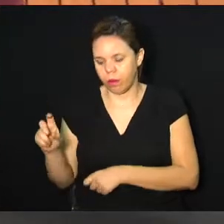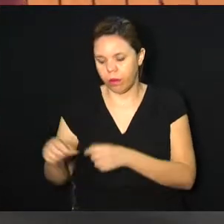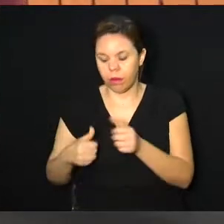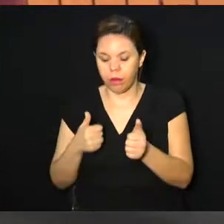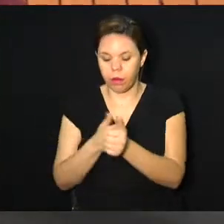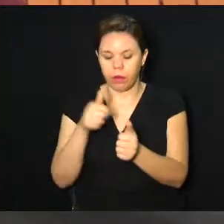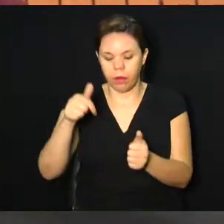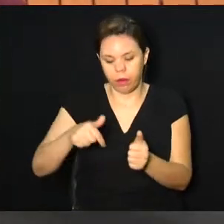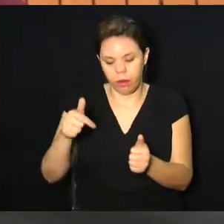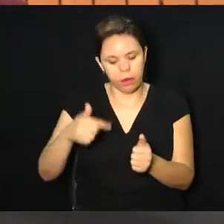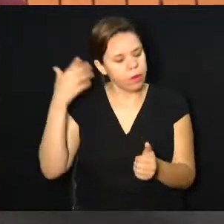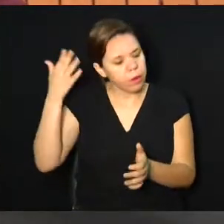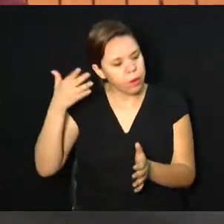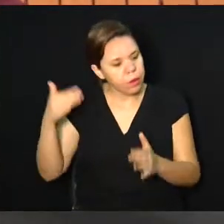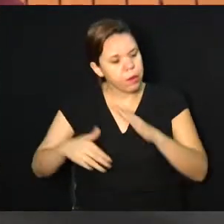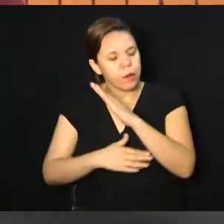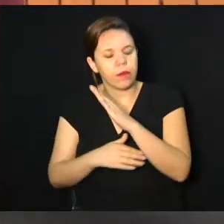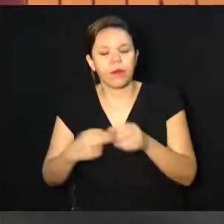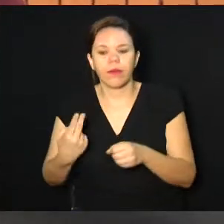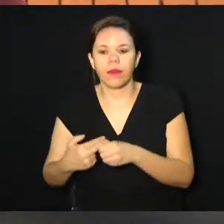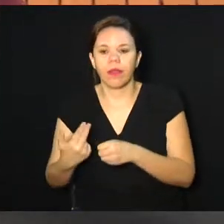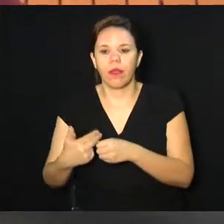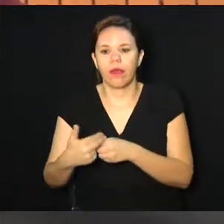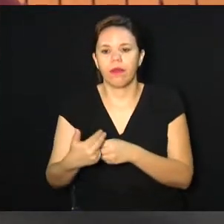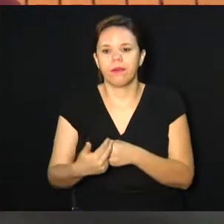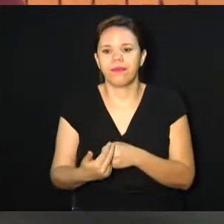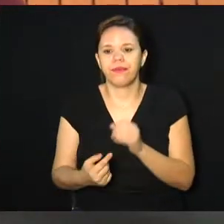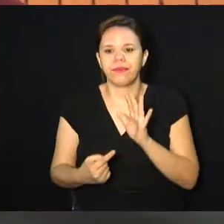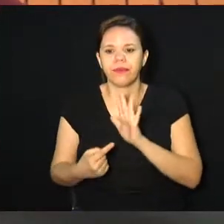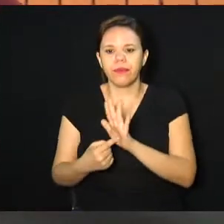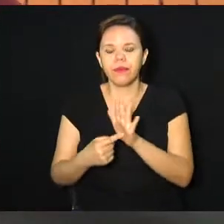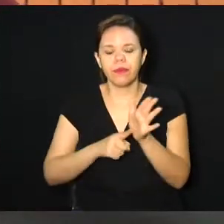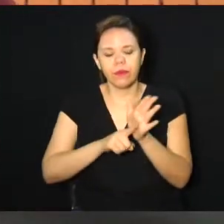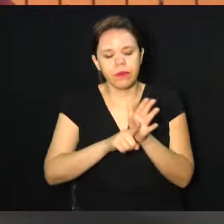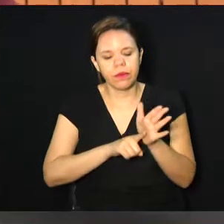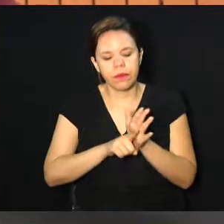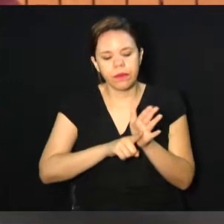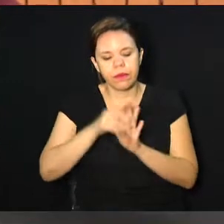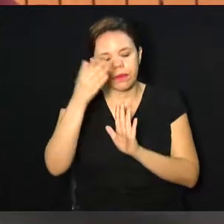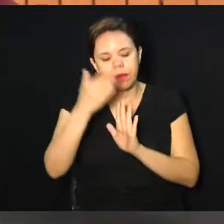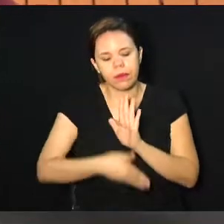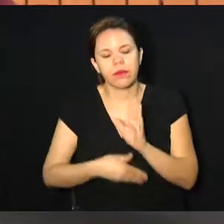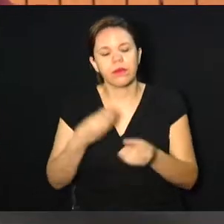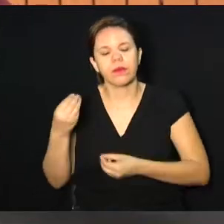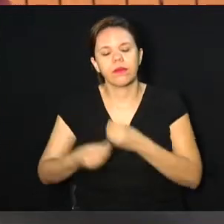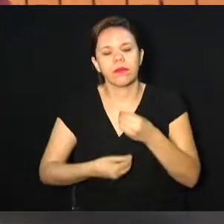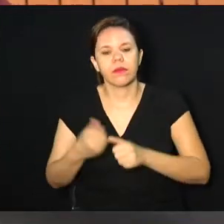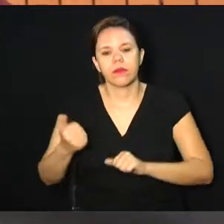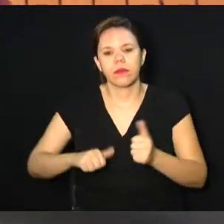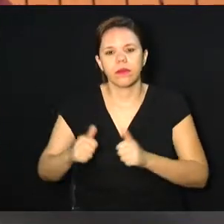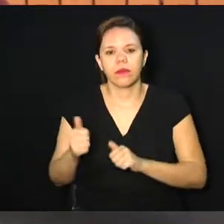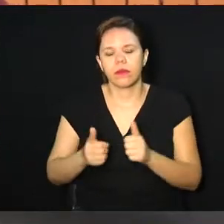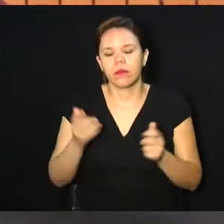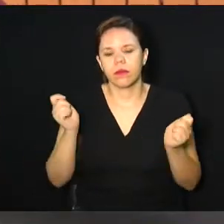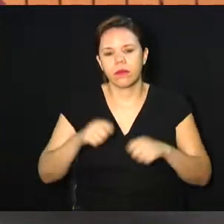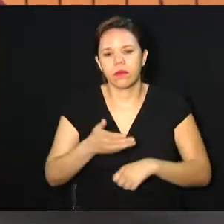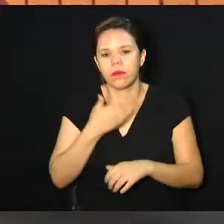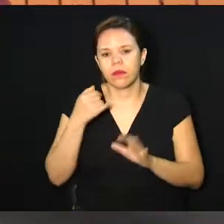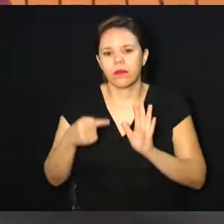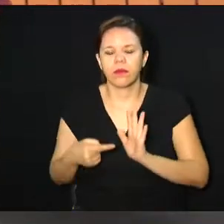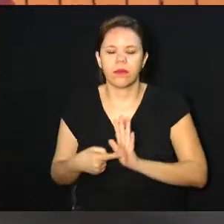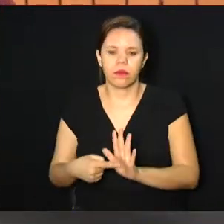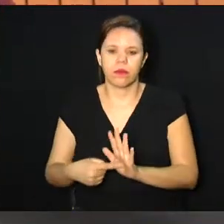casa, em que a Unicamp apresentou um estudo de como a licitação poderia ser melhor,